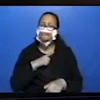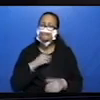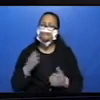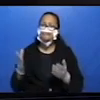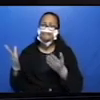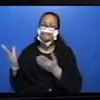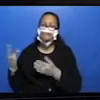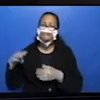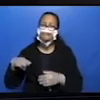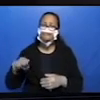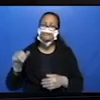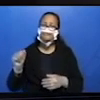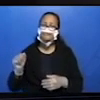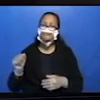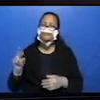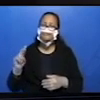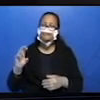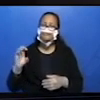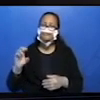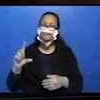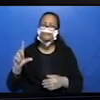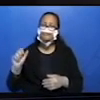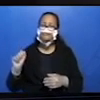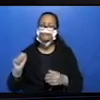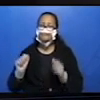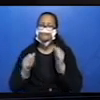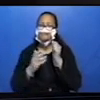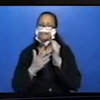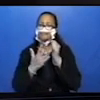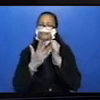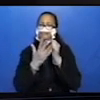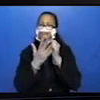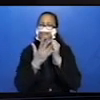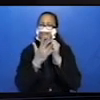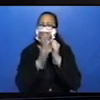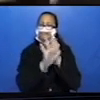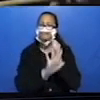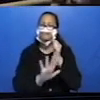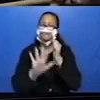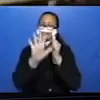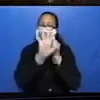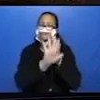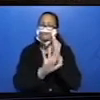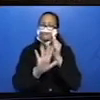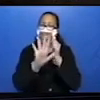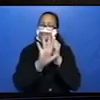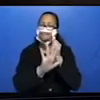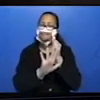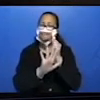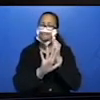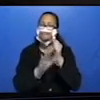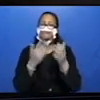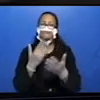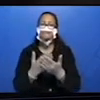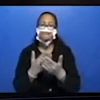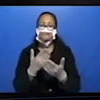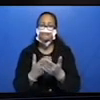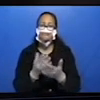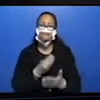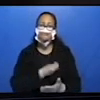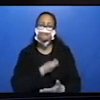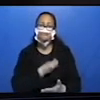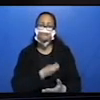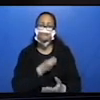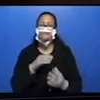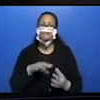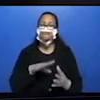era um astrônomo, físico, e ele estudava o universo e a vida. Ele